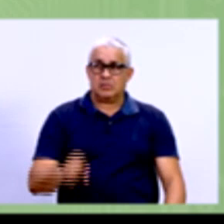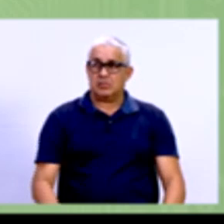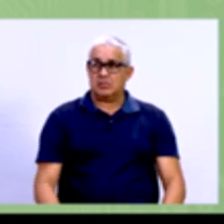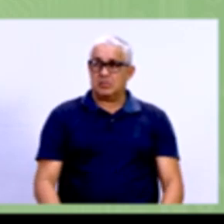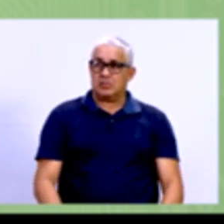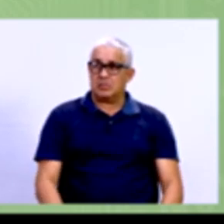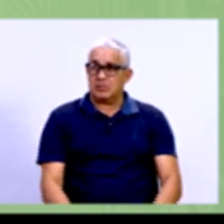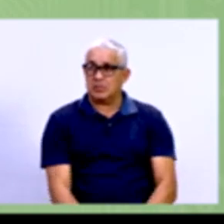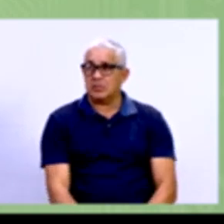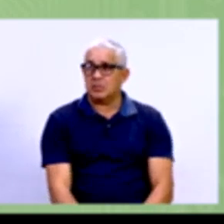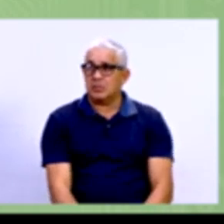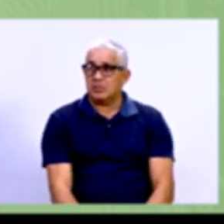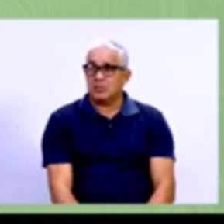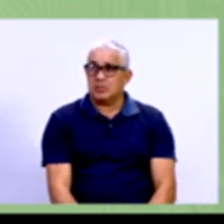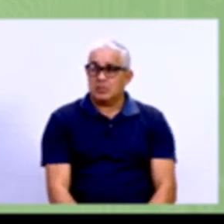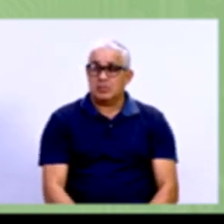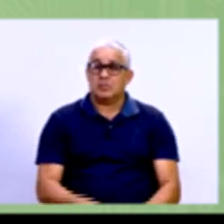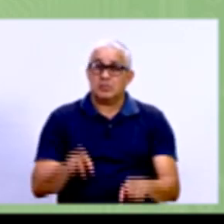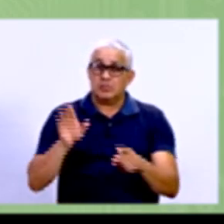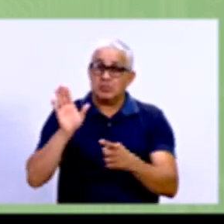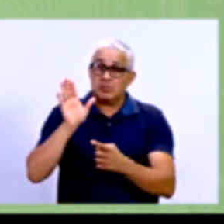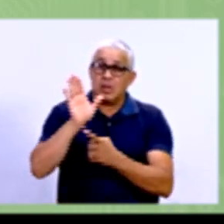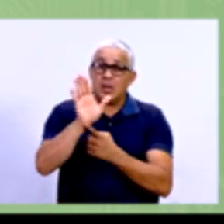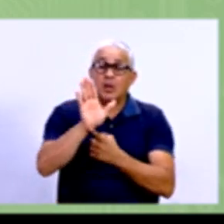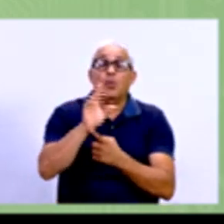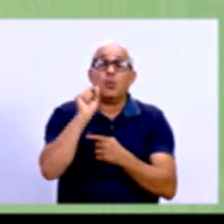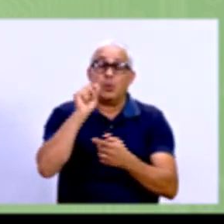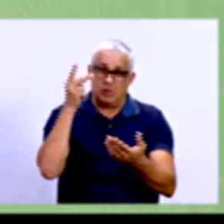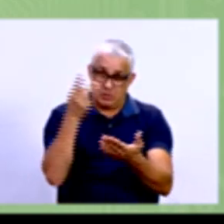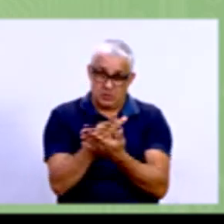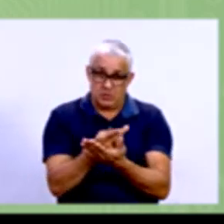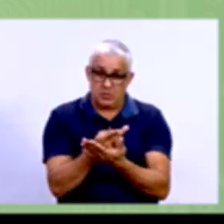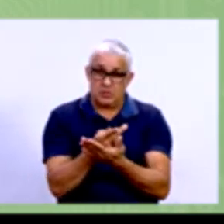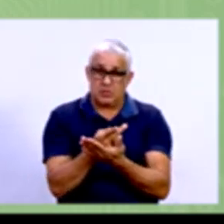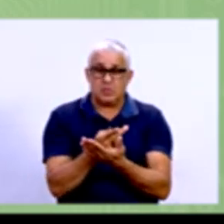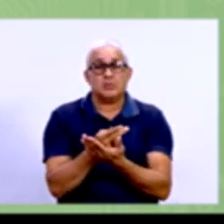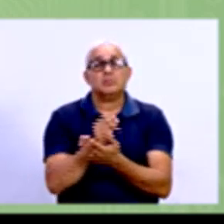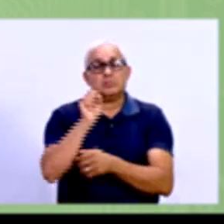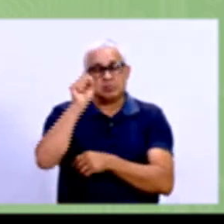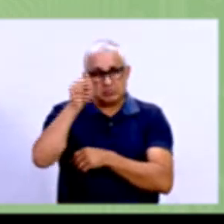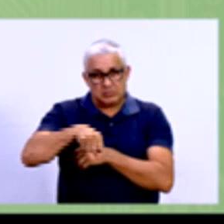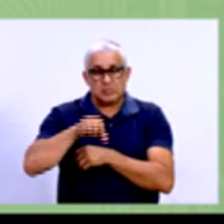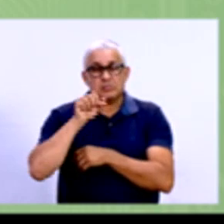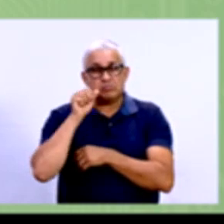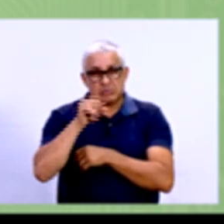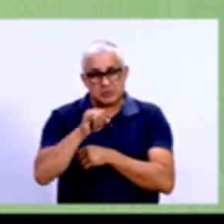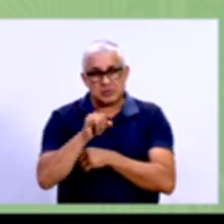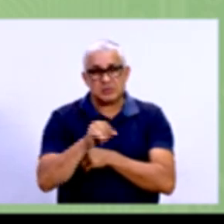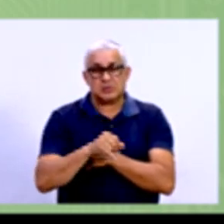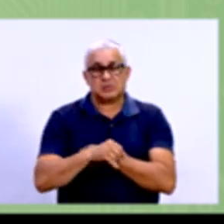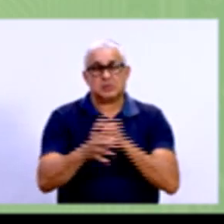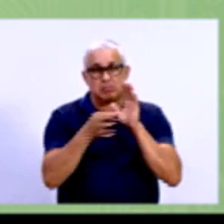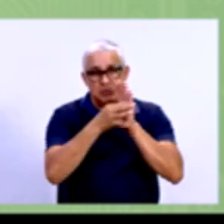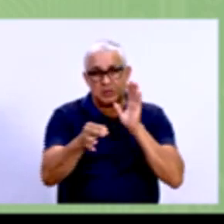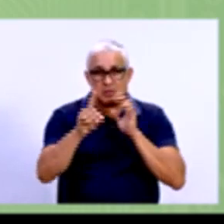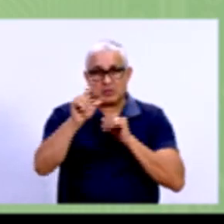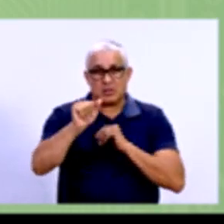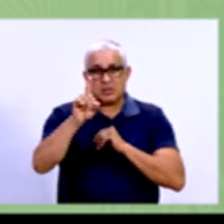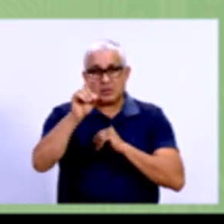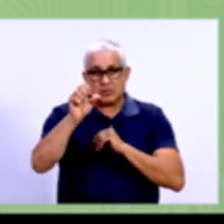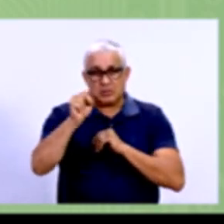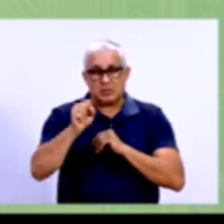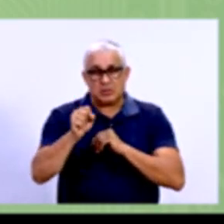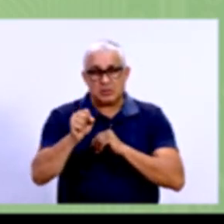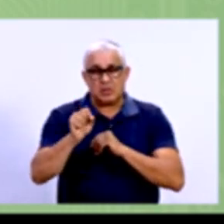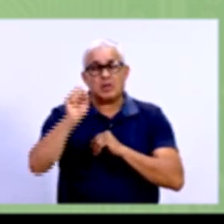dados. Apresenta erros? Sim, se a crítica de dados apresenta erros, está aqui o sim, né?